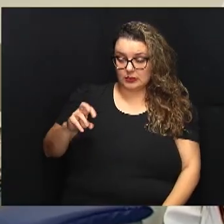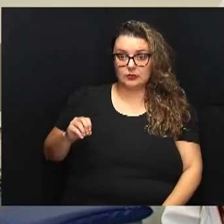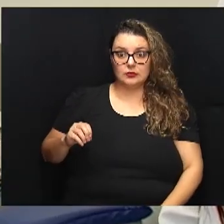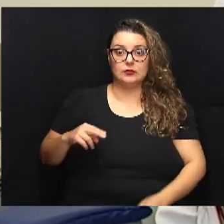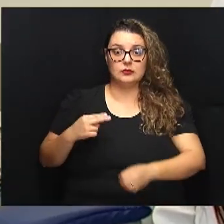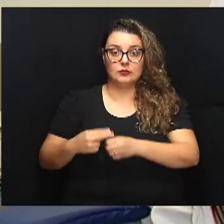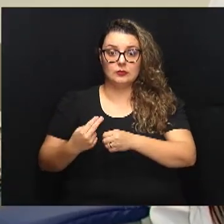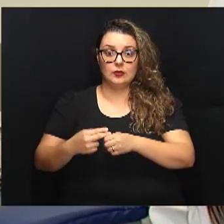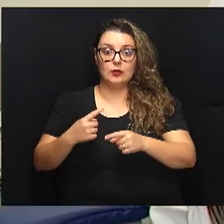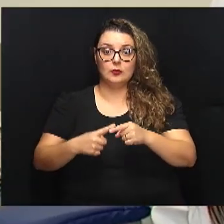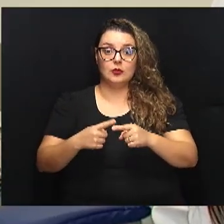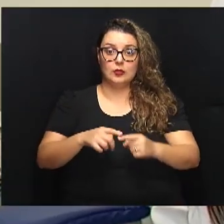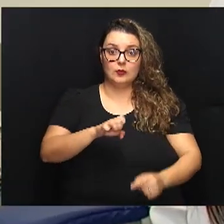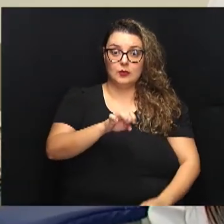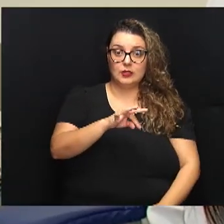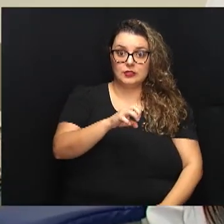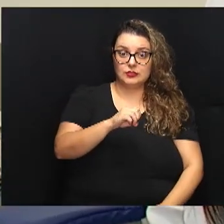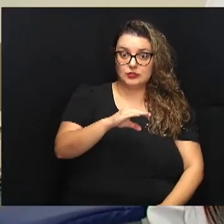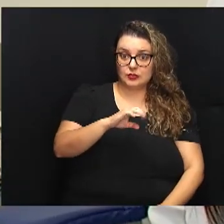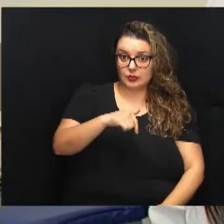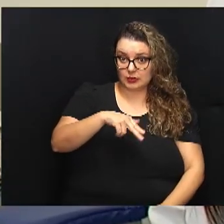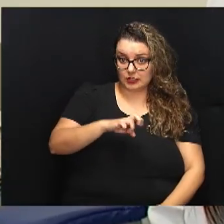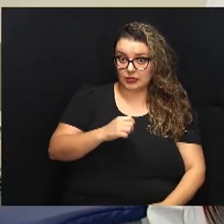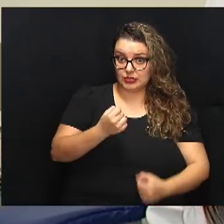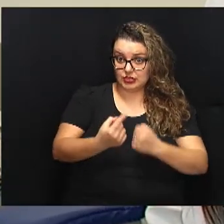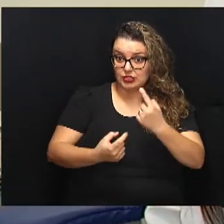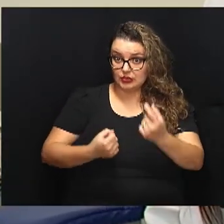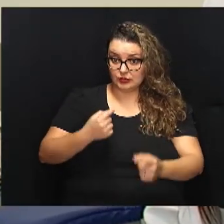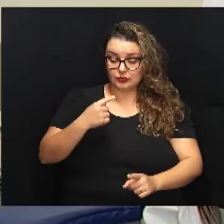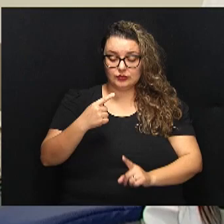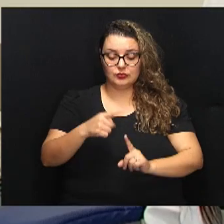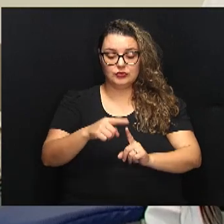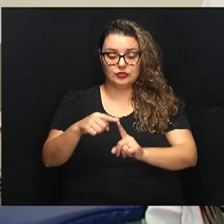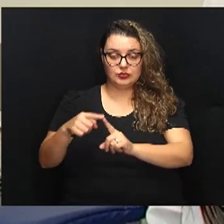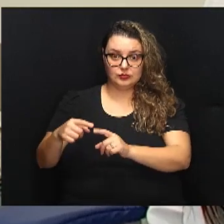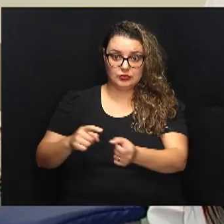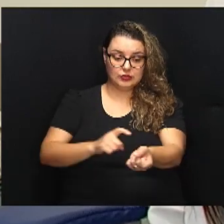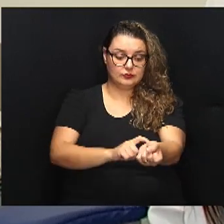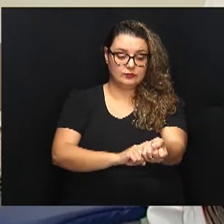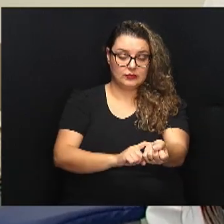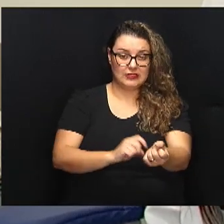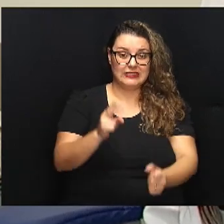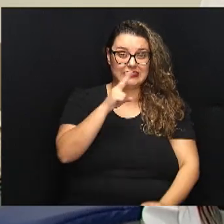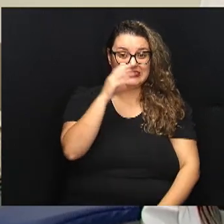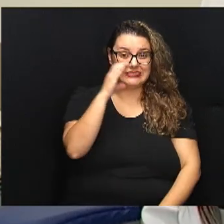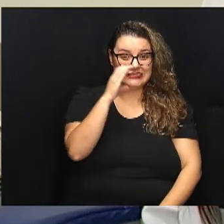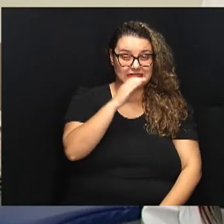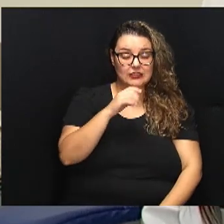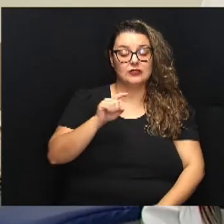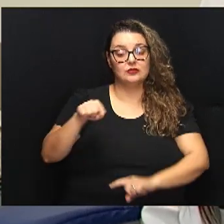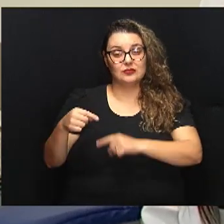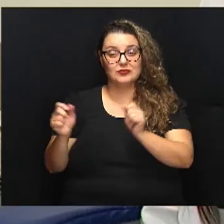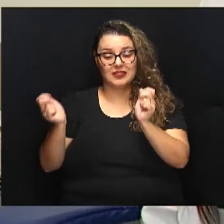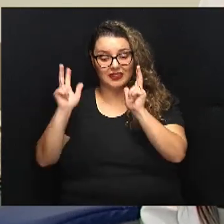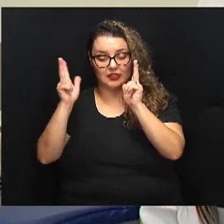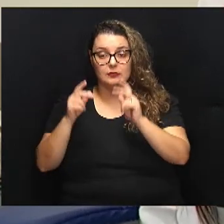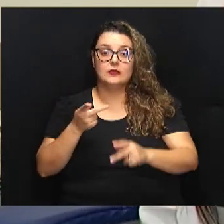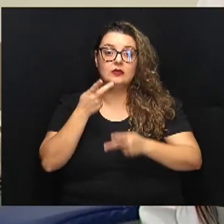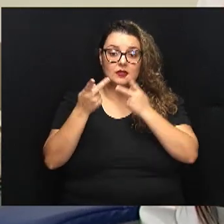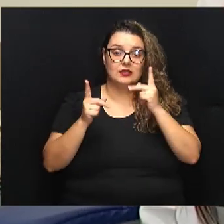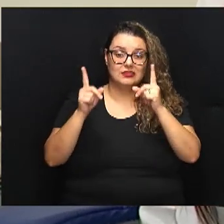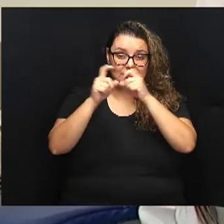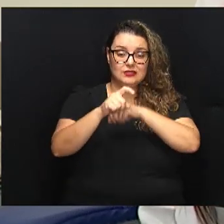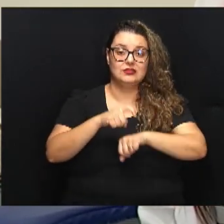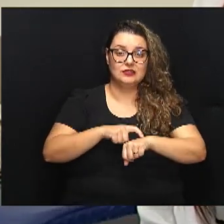o estoque de alguns tipos sanguíneos está em estado crítico, está em estado de alerta. E para falar dessa situação difícil, eu estou aqui com